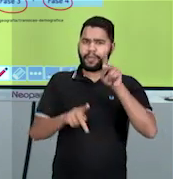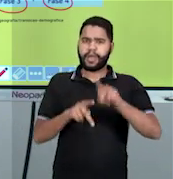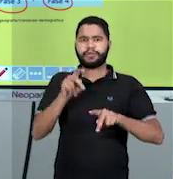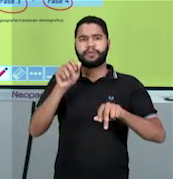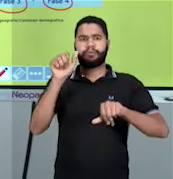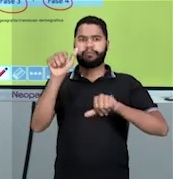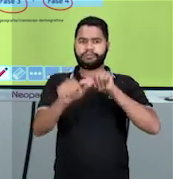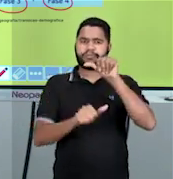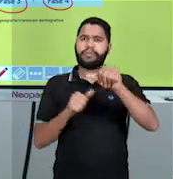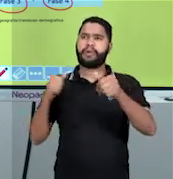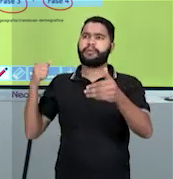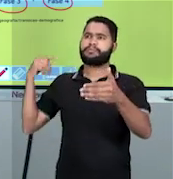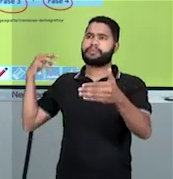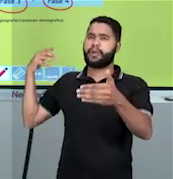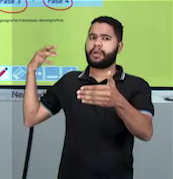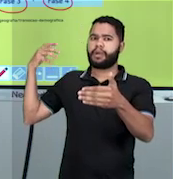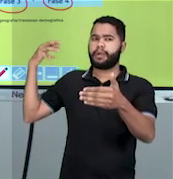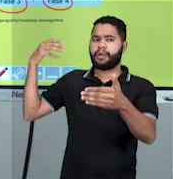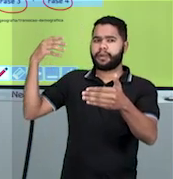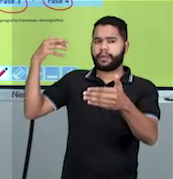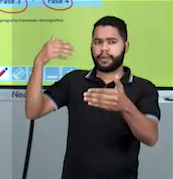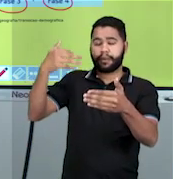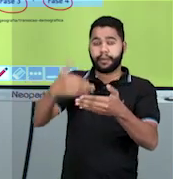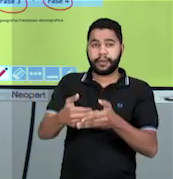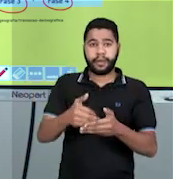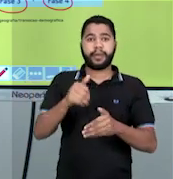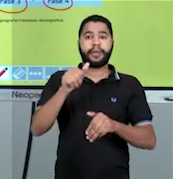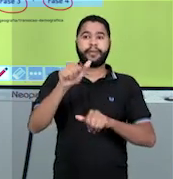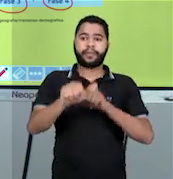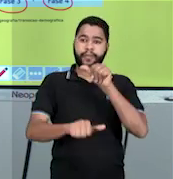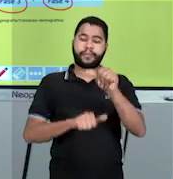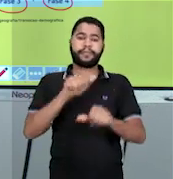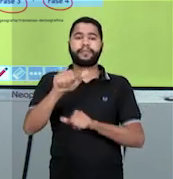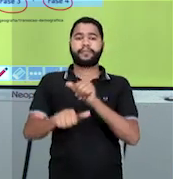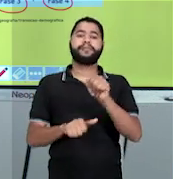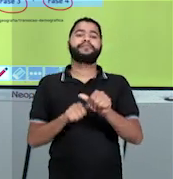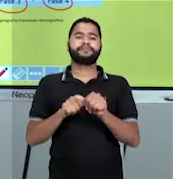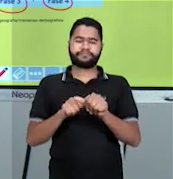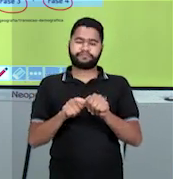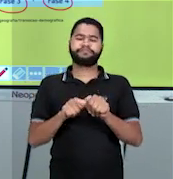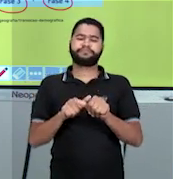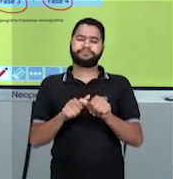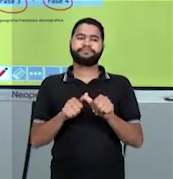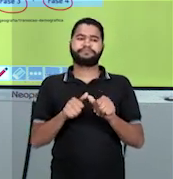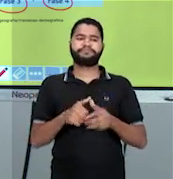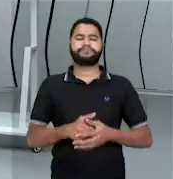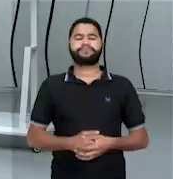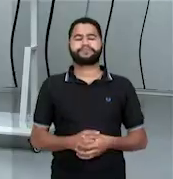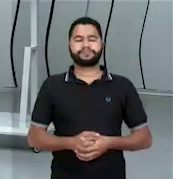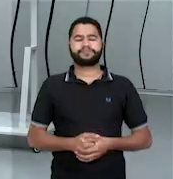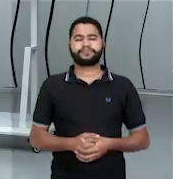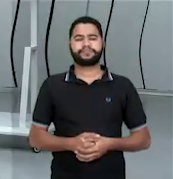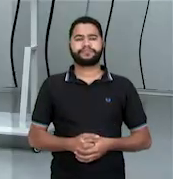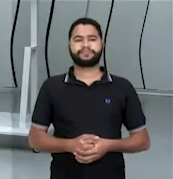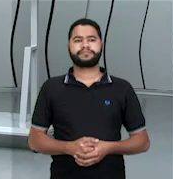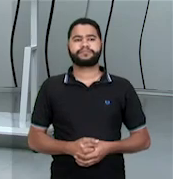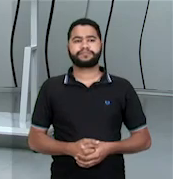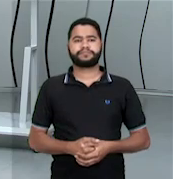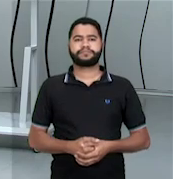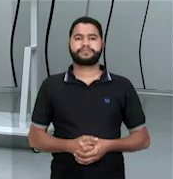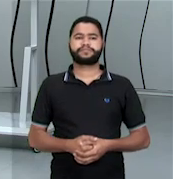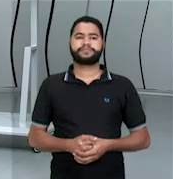ao longo do tempo. Esse comportamento da transição demográfica da população ela vai mudando ao longo do tempo,